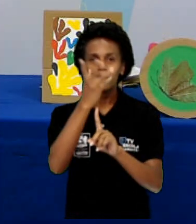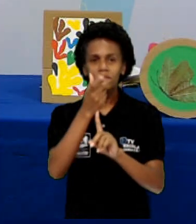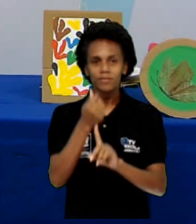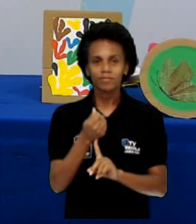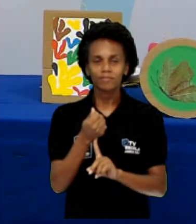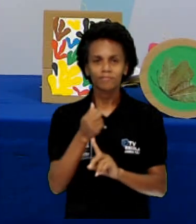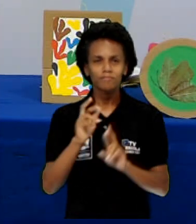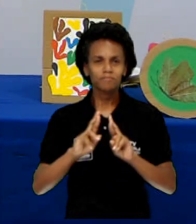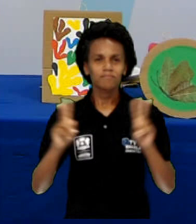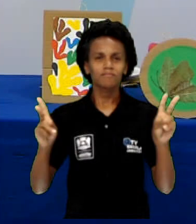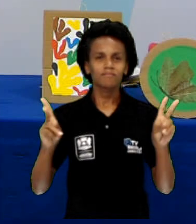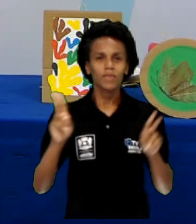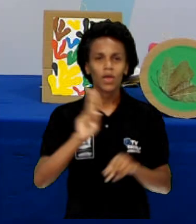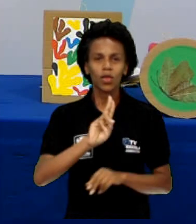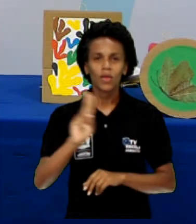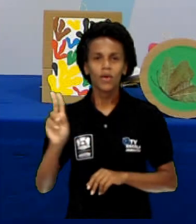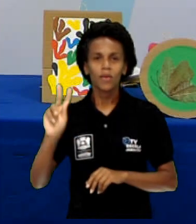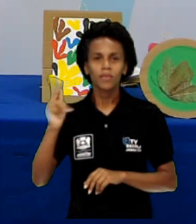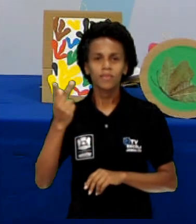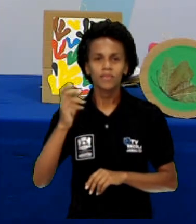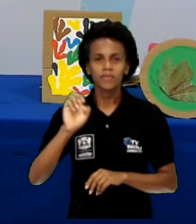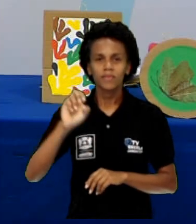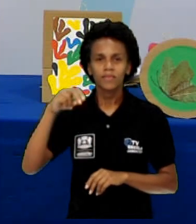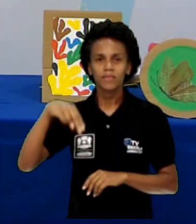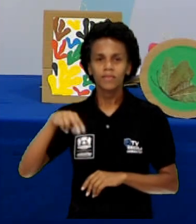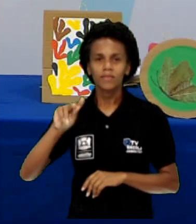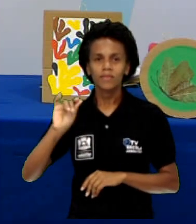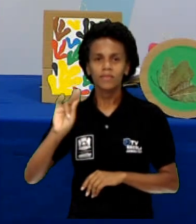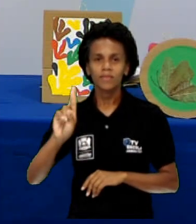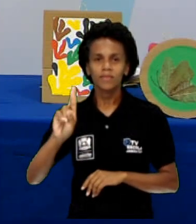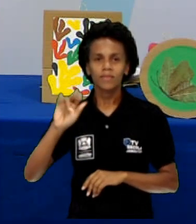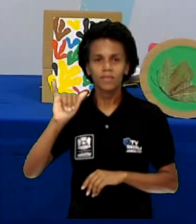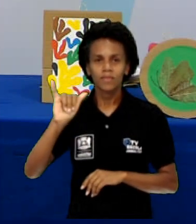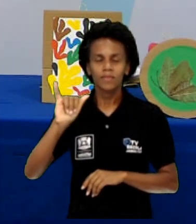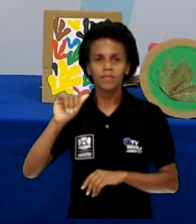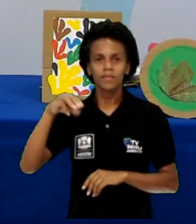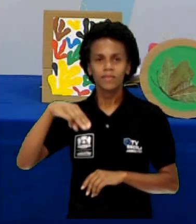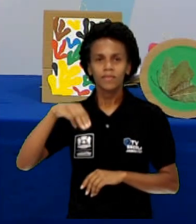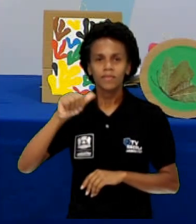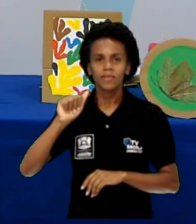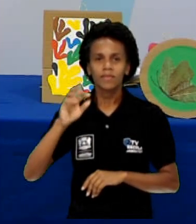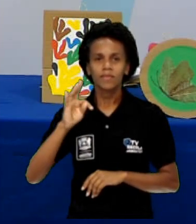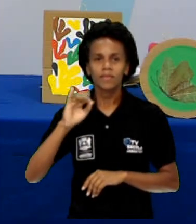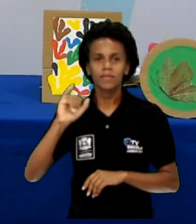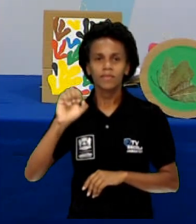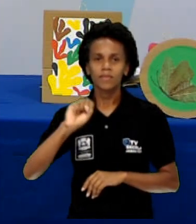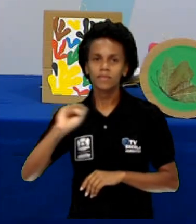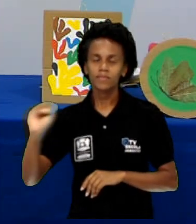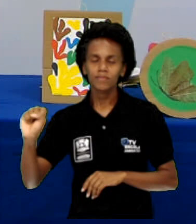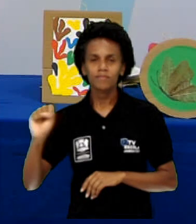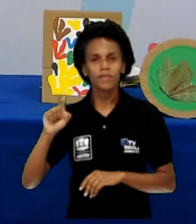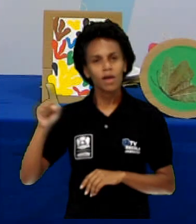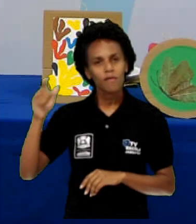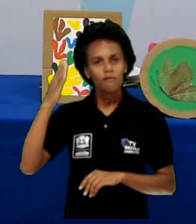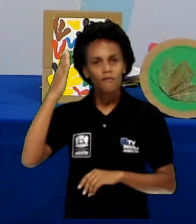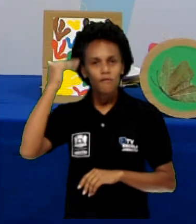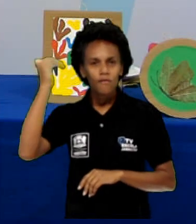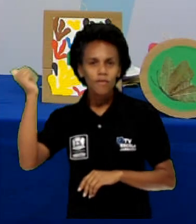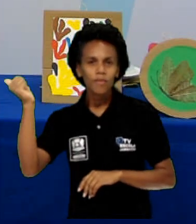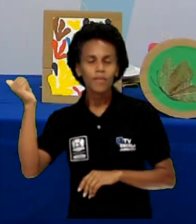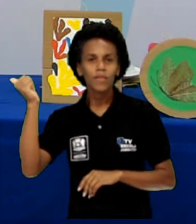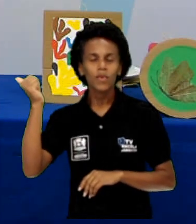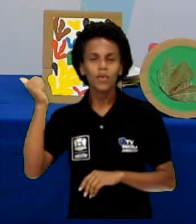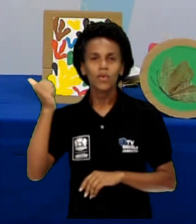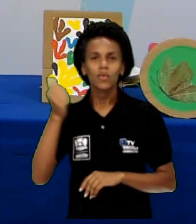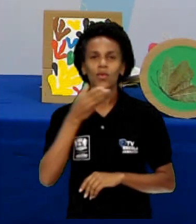Matisse. E ele ficou conhecido como o pintor das tesouras, ou o artista que fazia